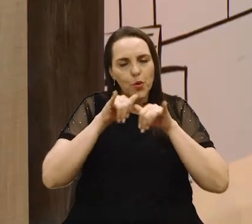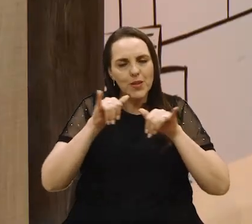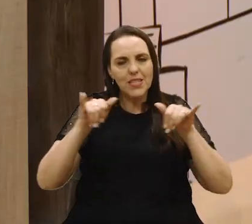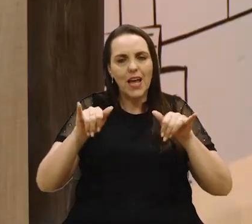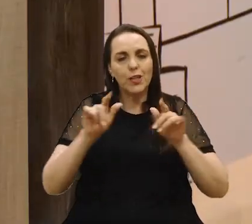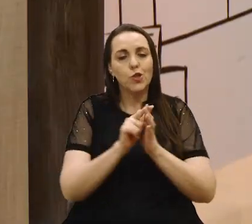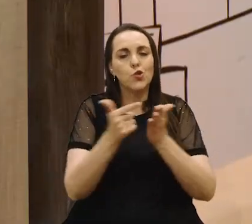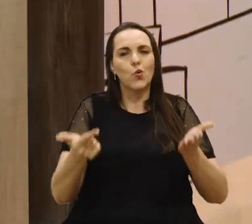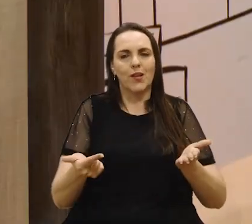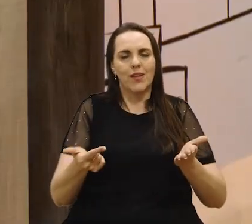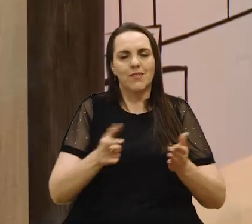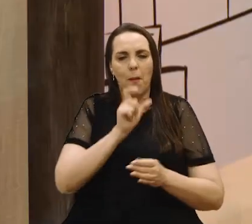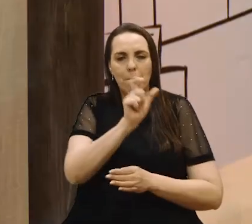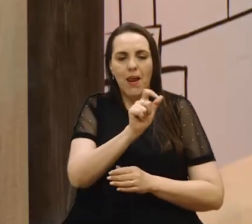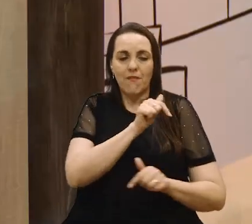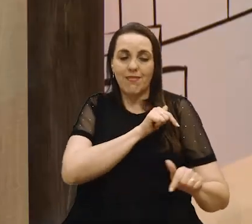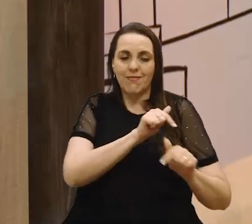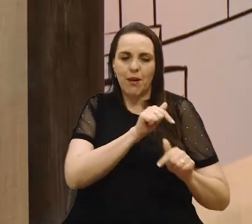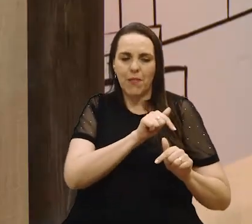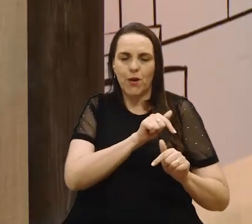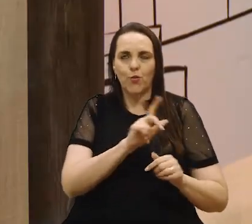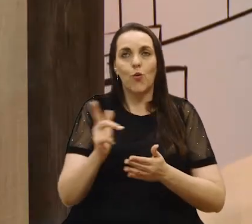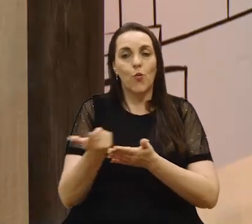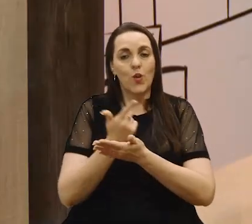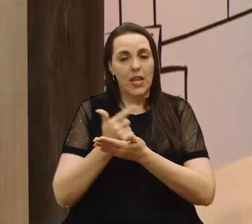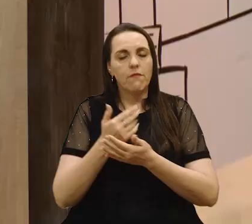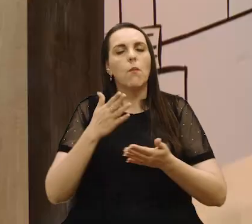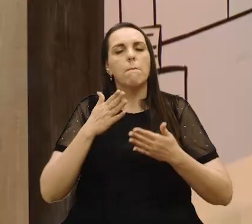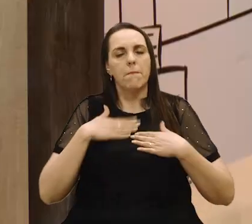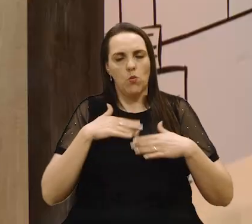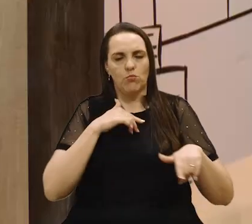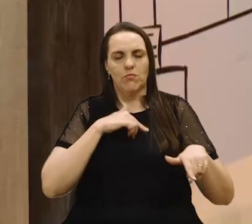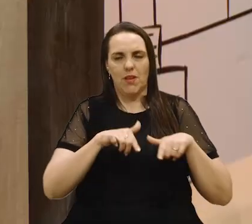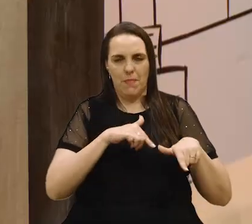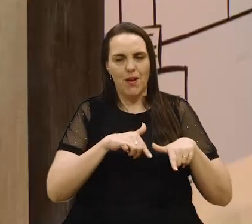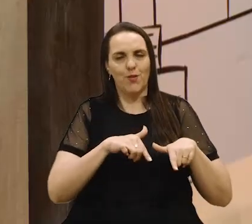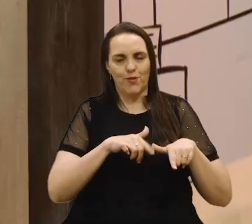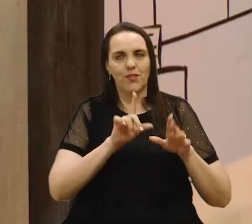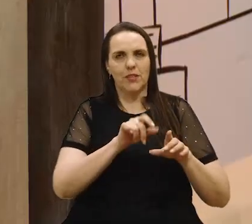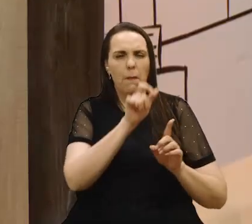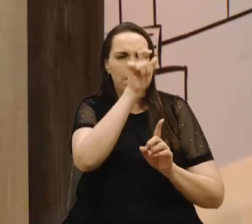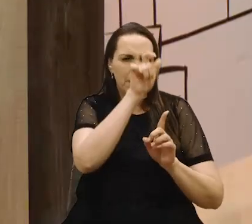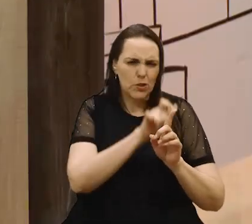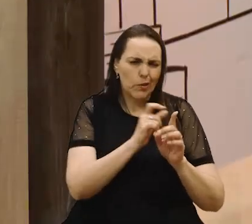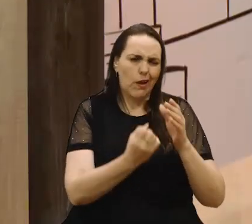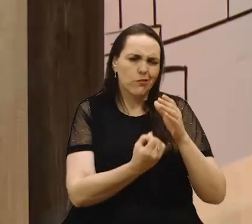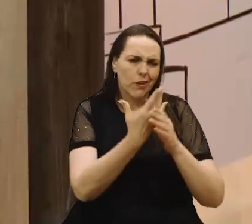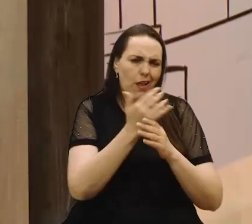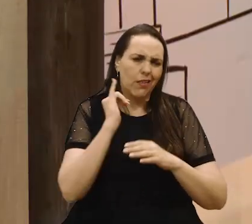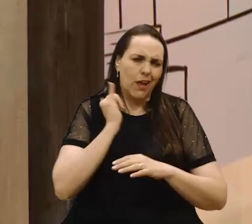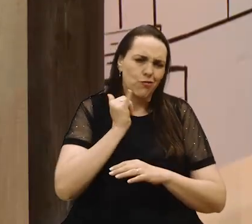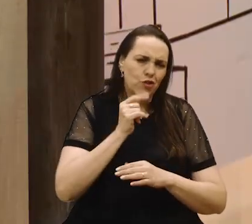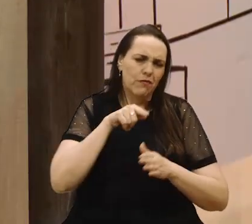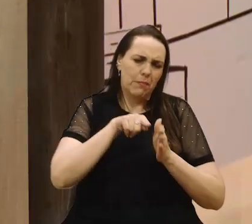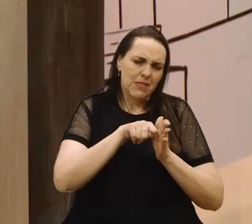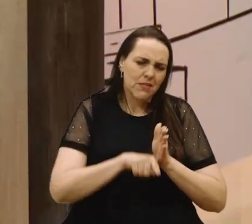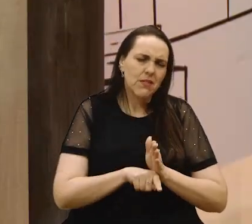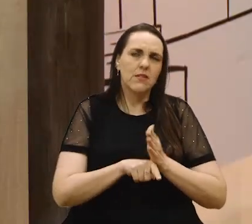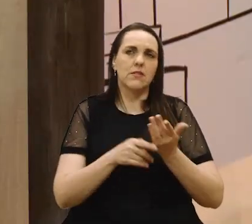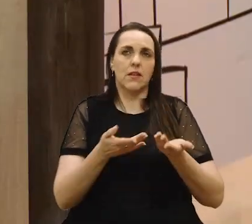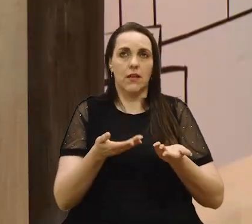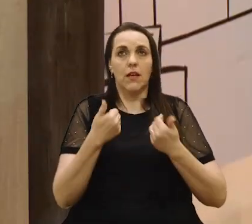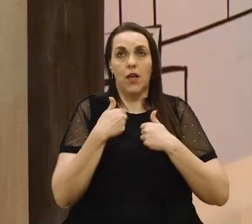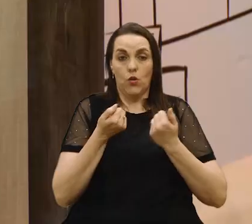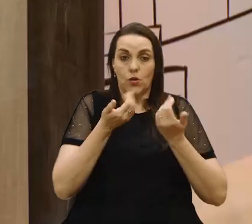a palavra para mim é trabalho. E o livro foi trabalhado como um trabalho, né? Concepção de personagens, narrativa,